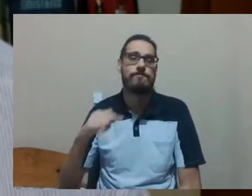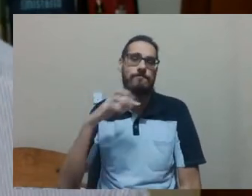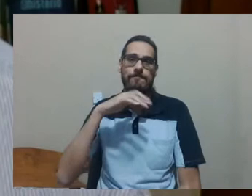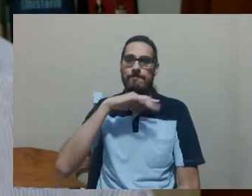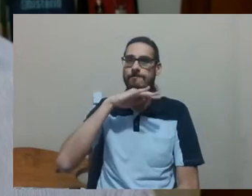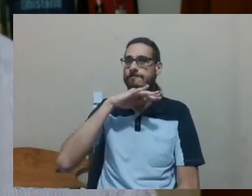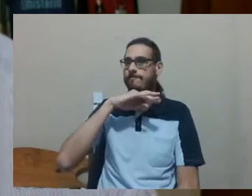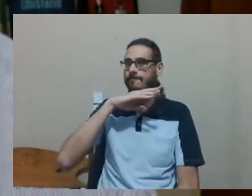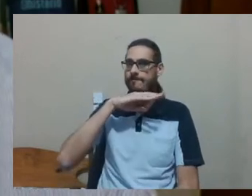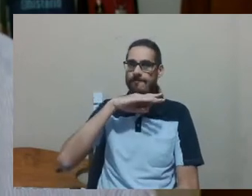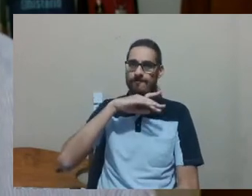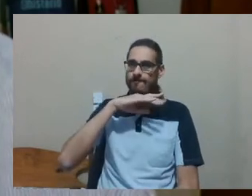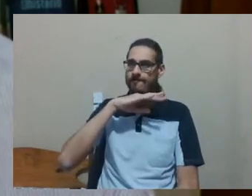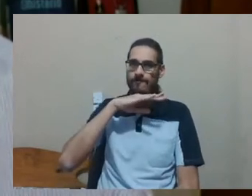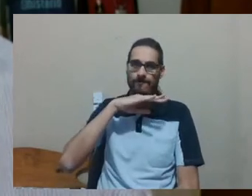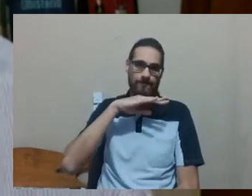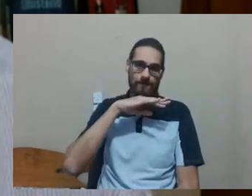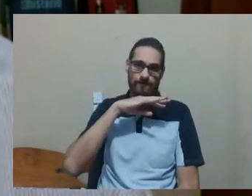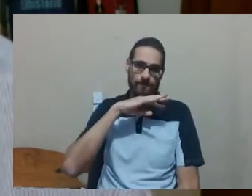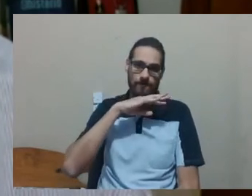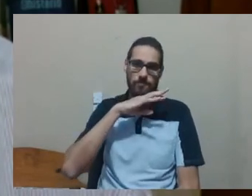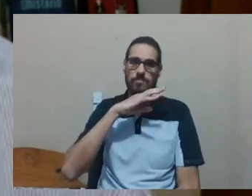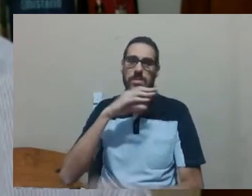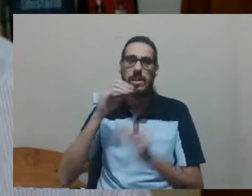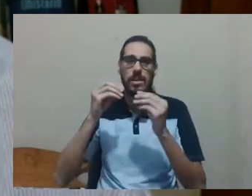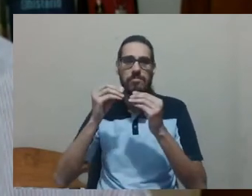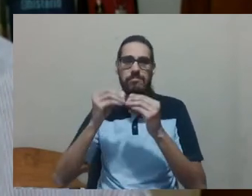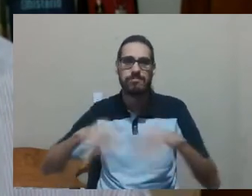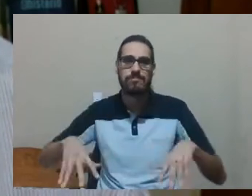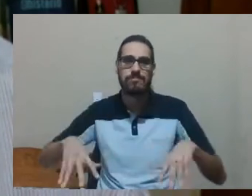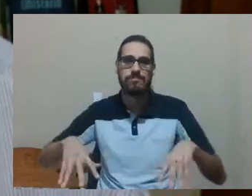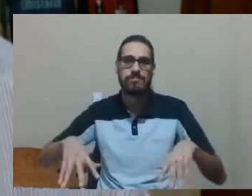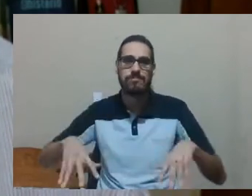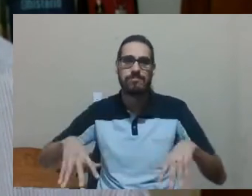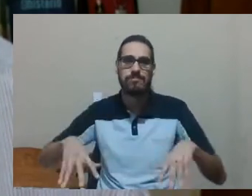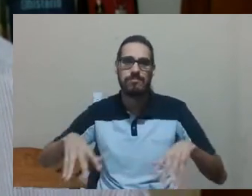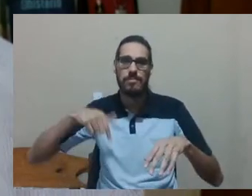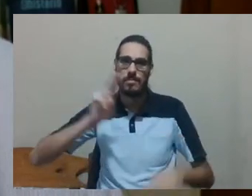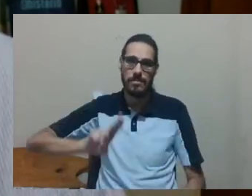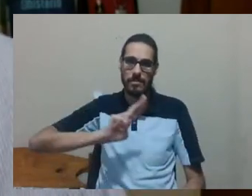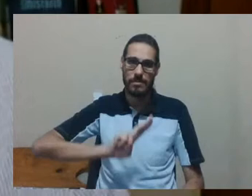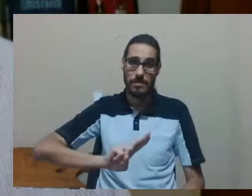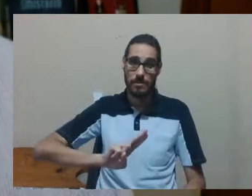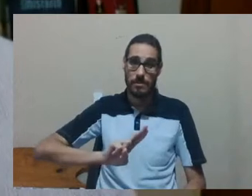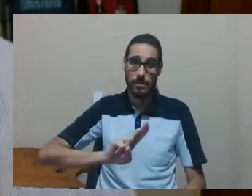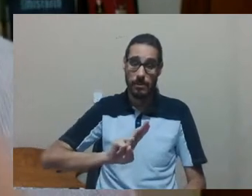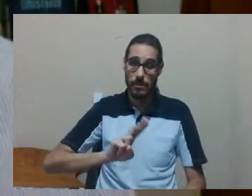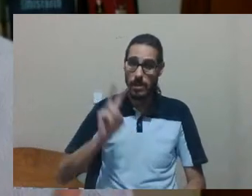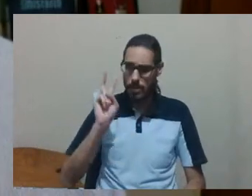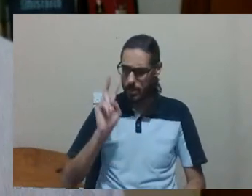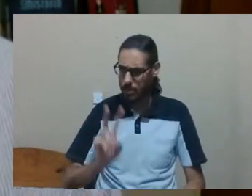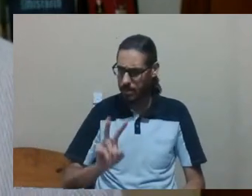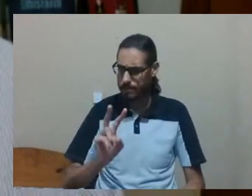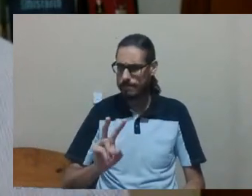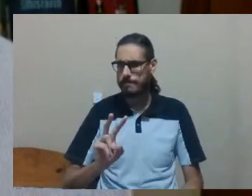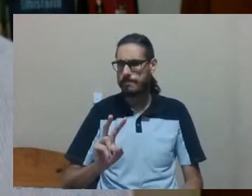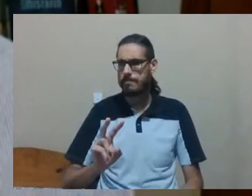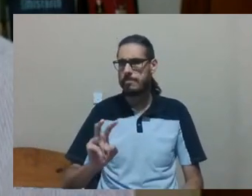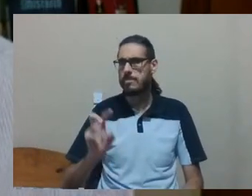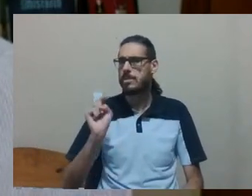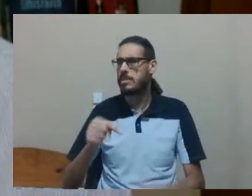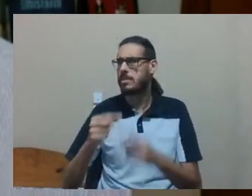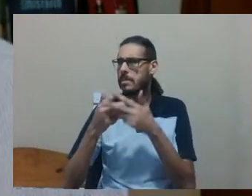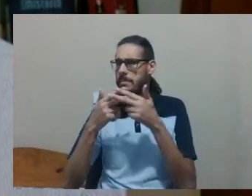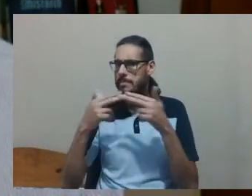muito, muito, muito prejuízo para a universidade. Isso não é uma coisa que a gente ouviu nas